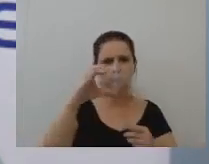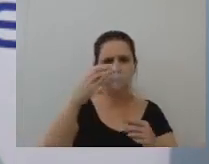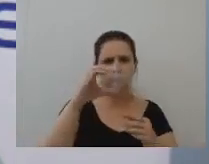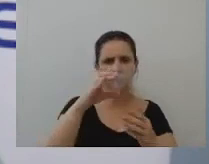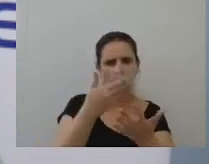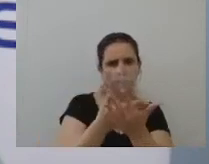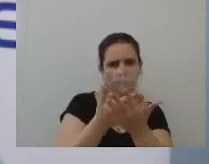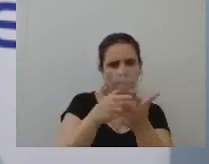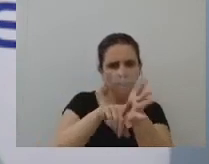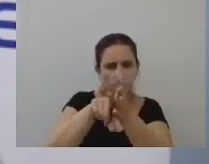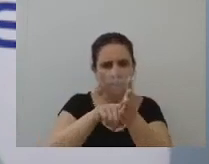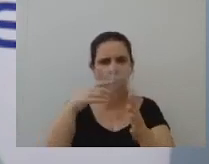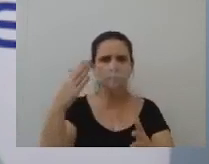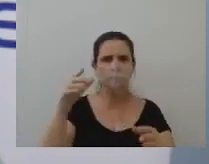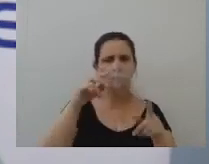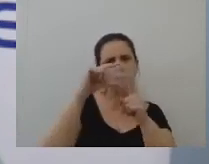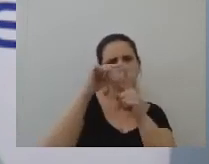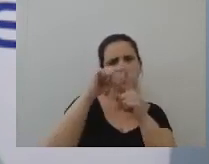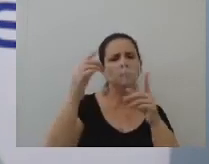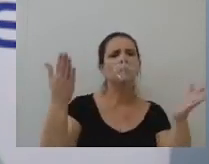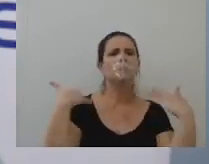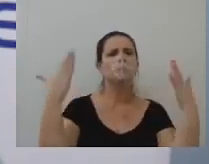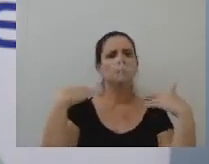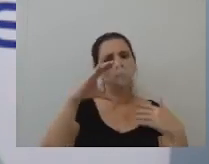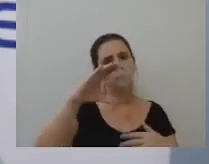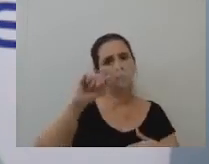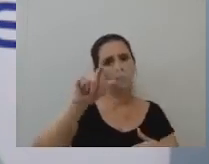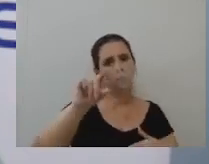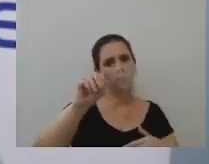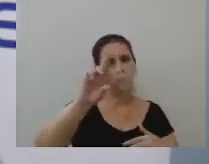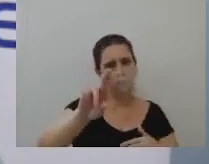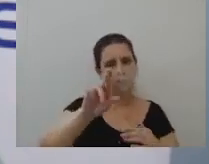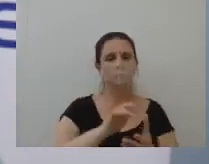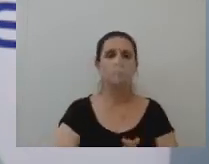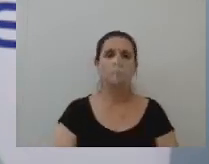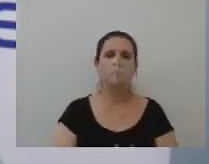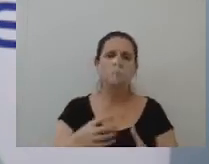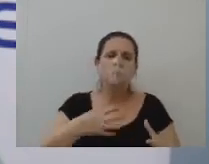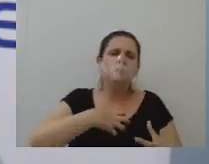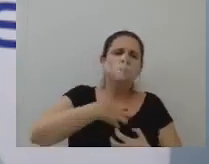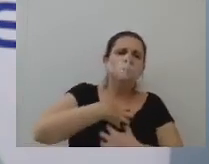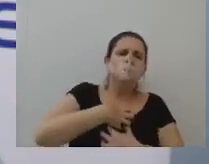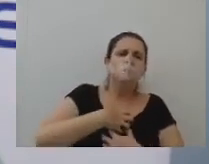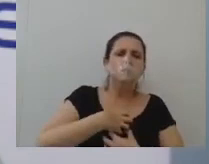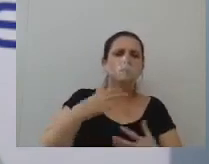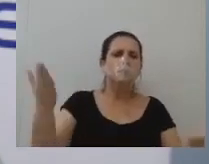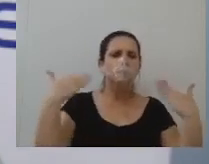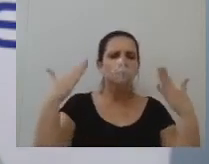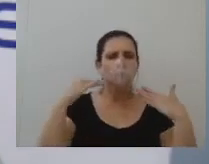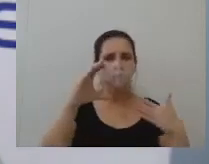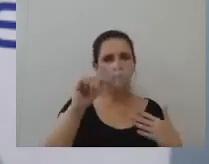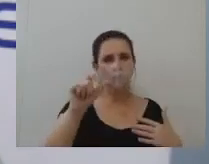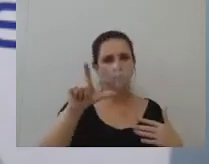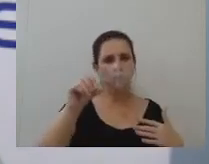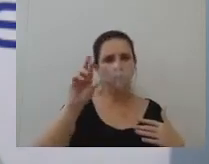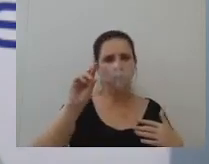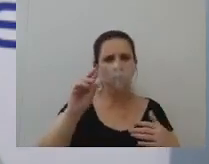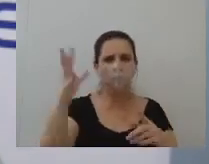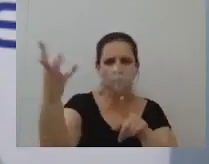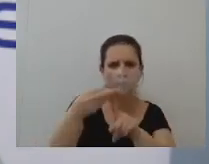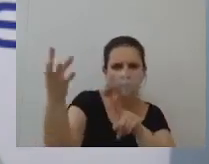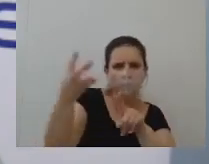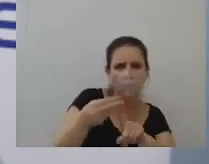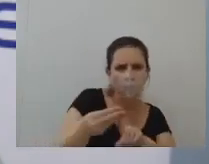a palavra calor. Né? Qual é a sensação calor e como é fisicamente